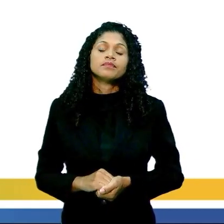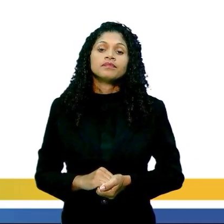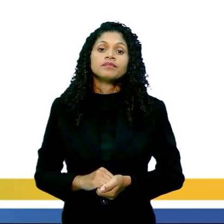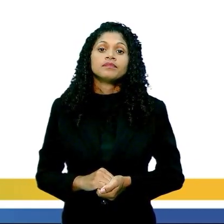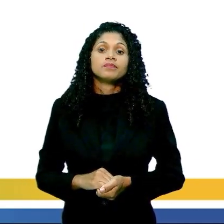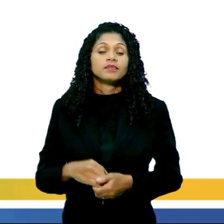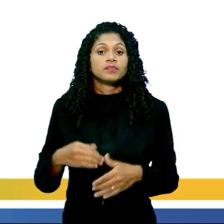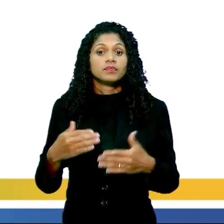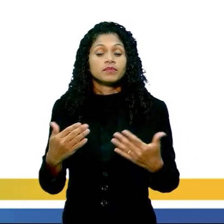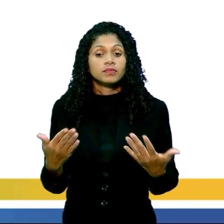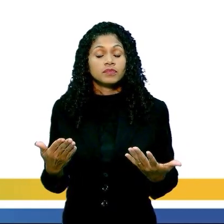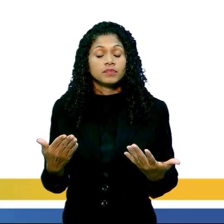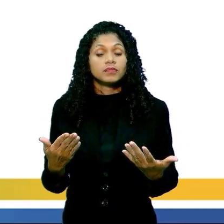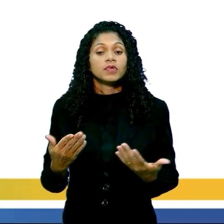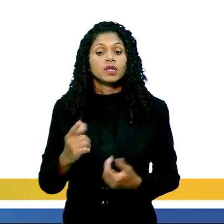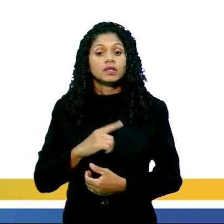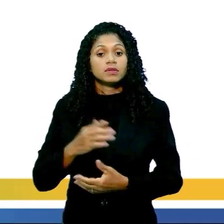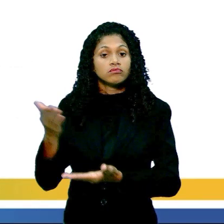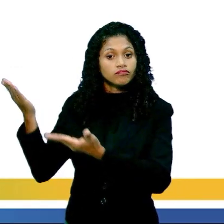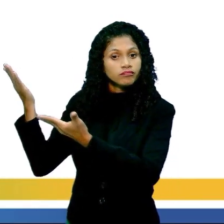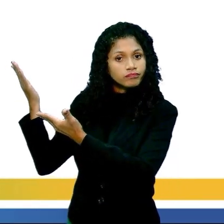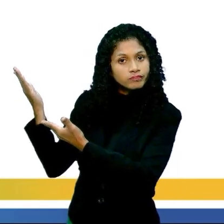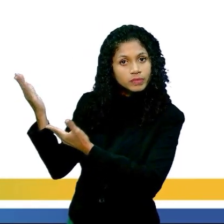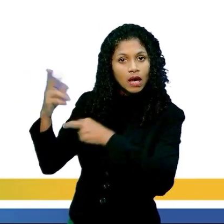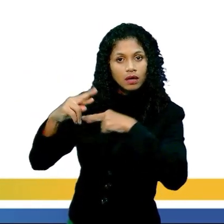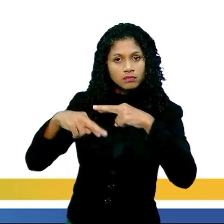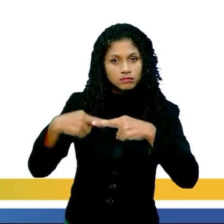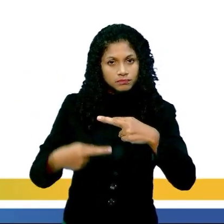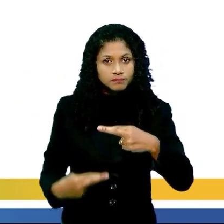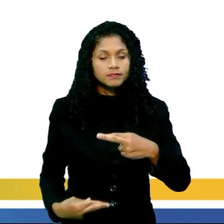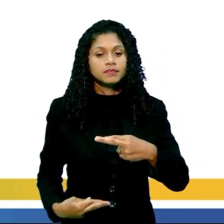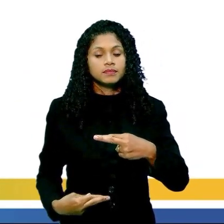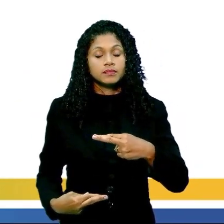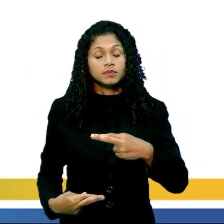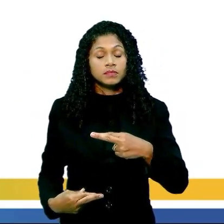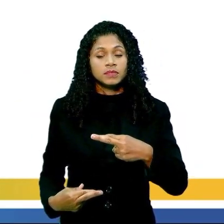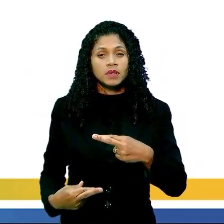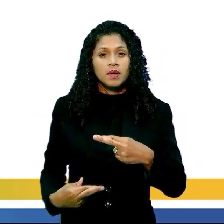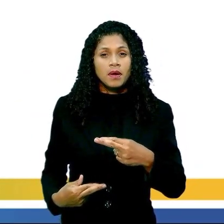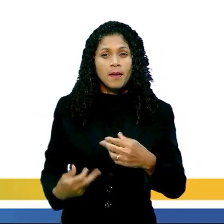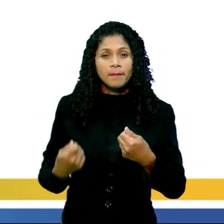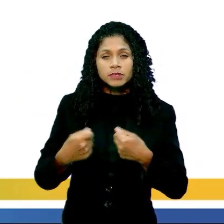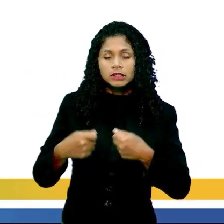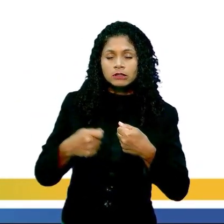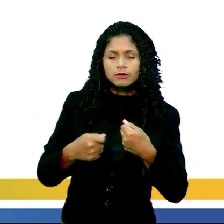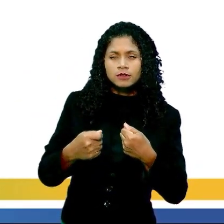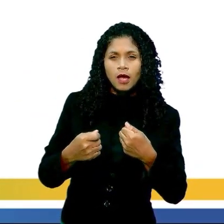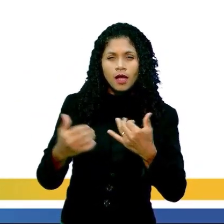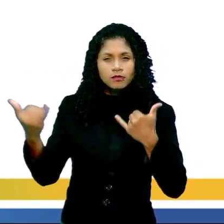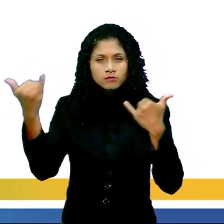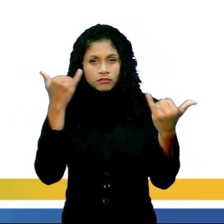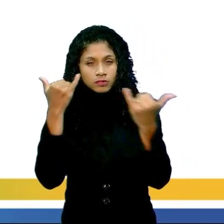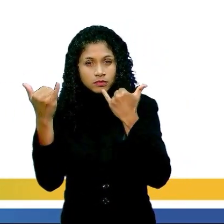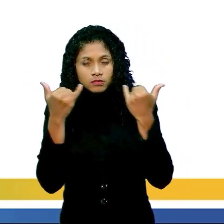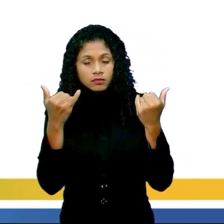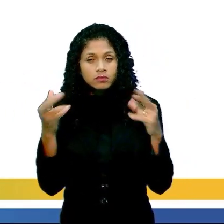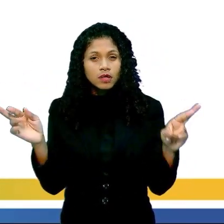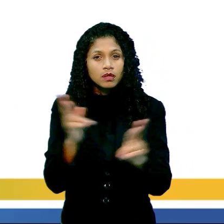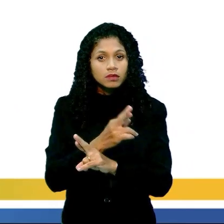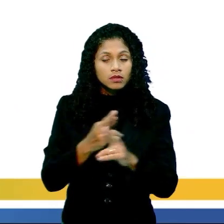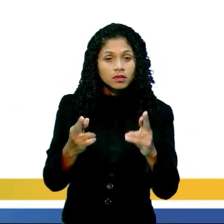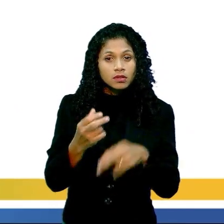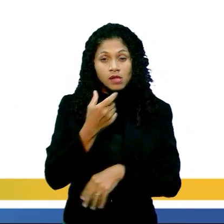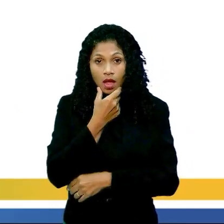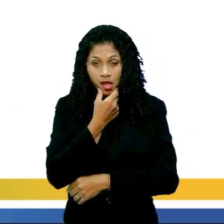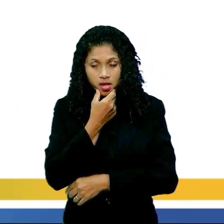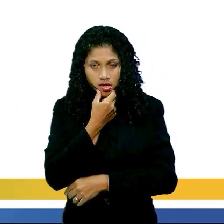Então, nós temos o nosso referencial bibliográfico. Se vocês quiserem mais informações a respeito de língua